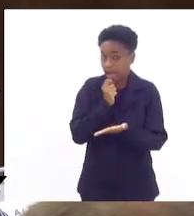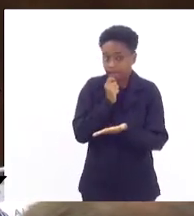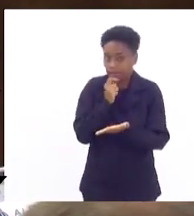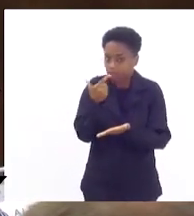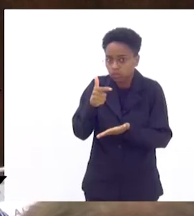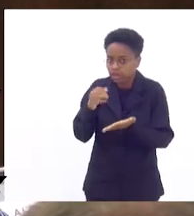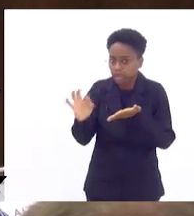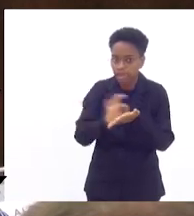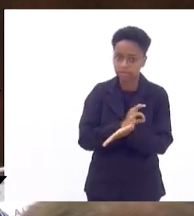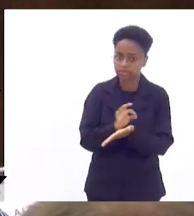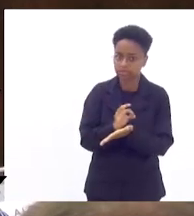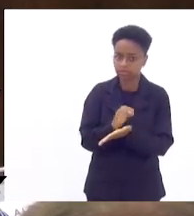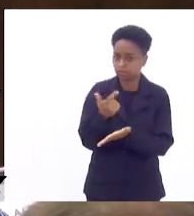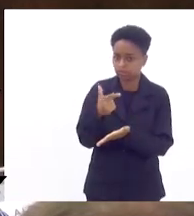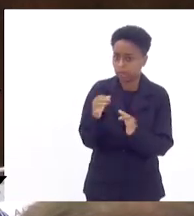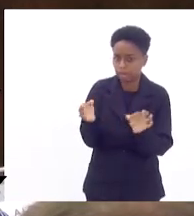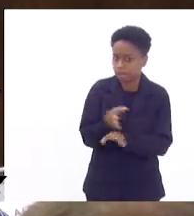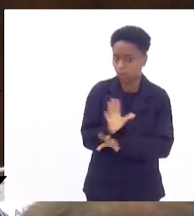assinado,